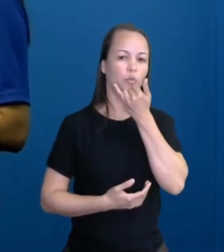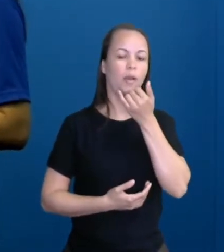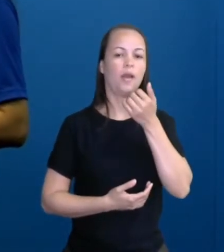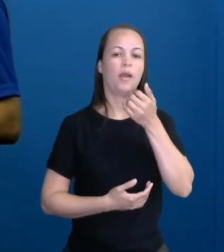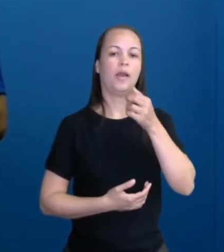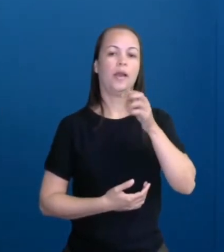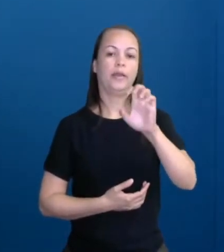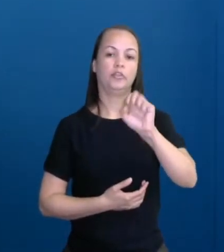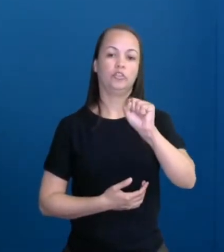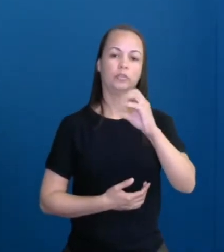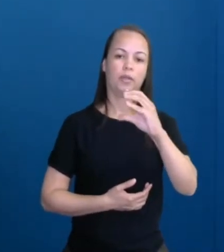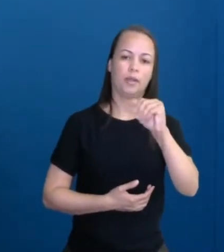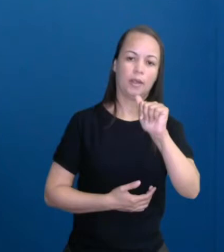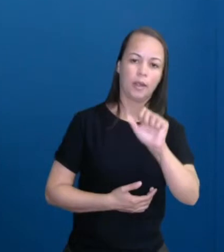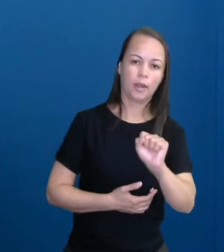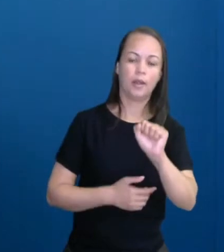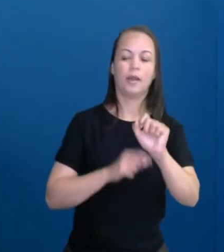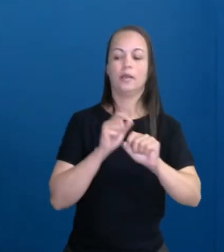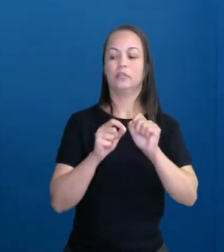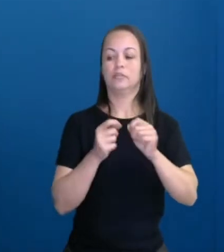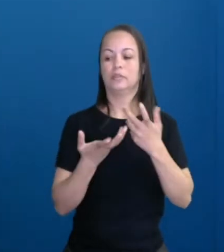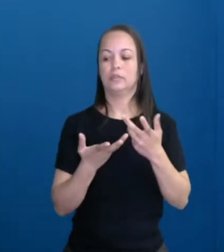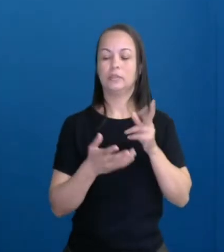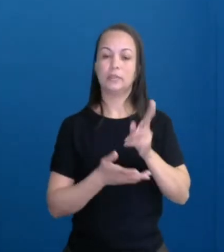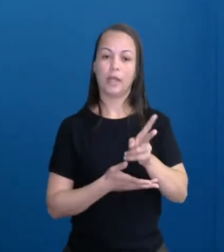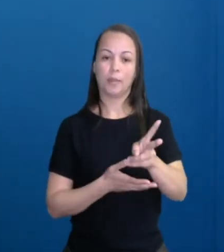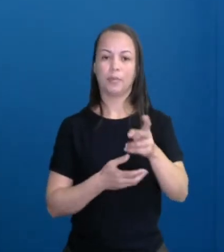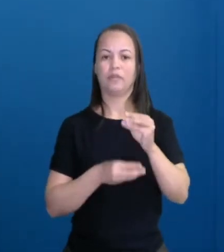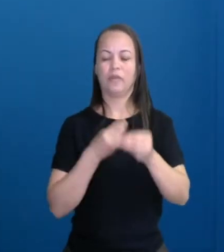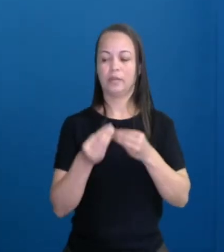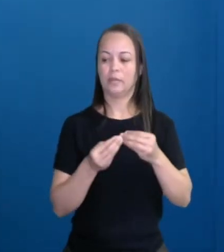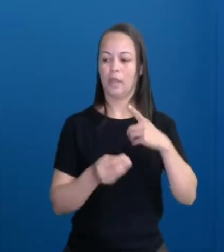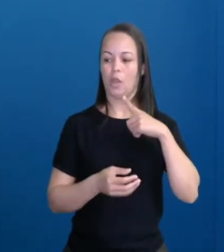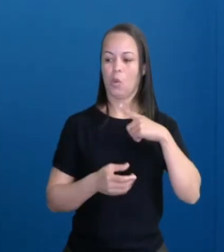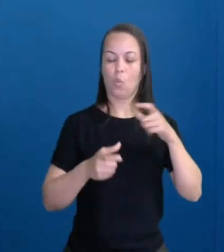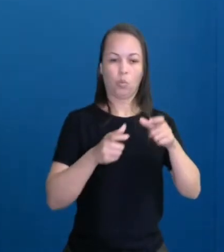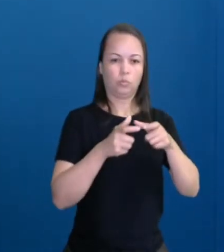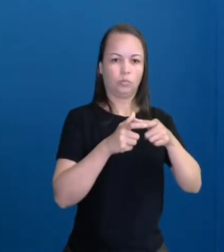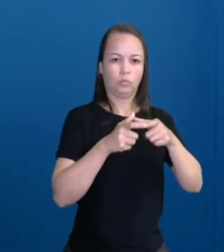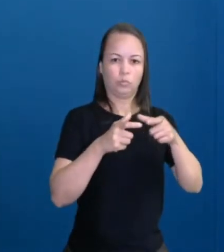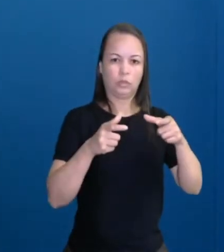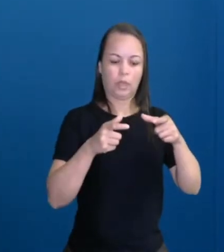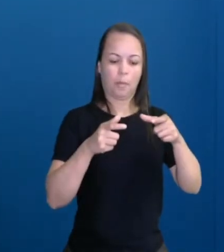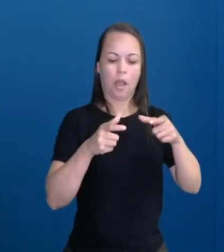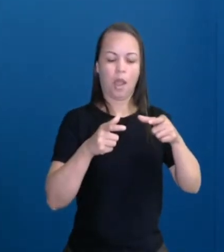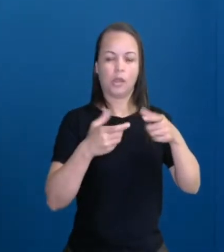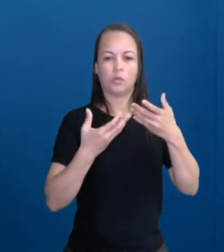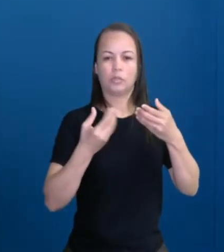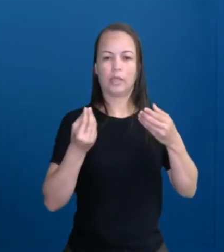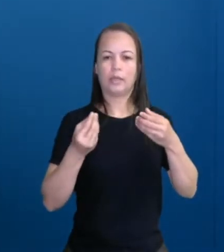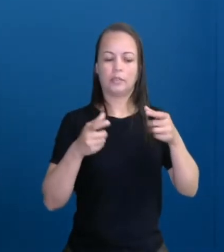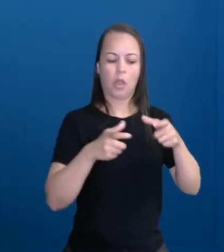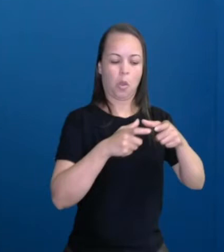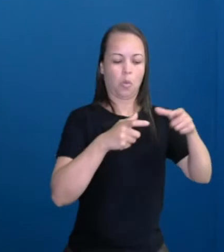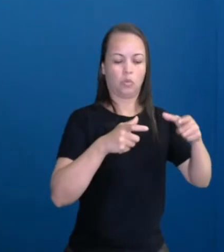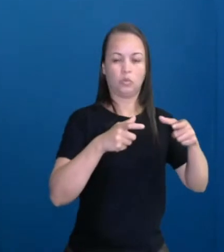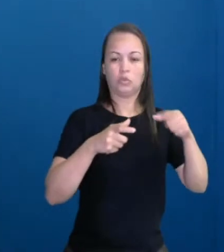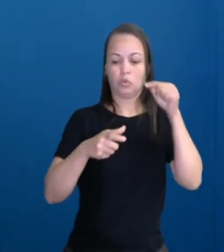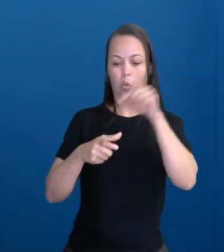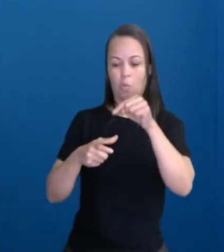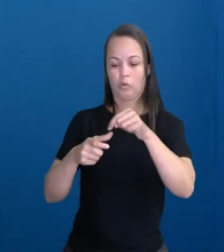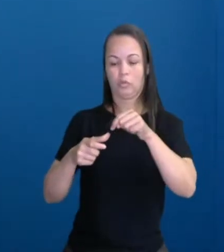aliás, sempre vai ser dada por esta razão aqui, ó, o tamanho do desenho sobre o tamanho do